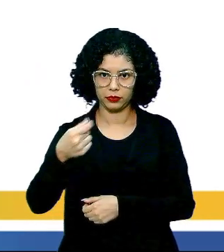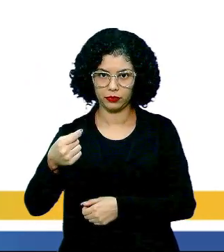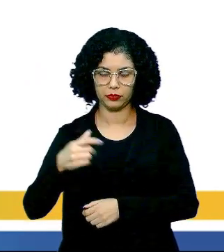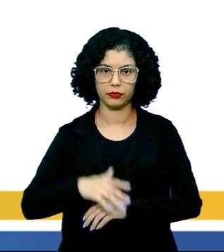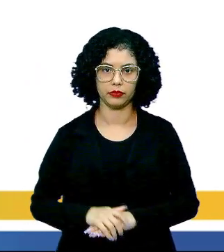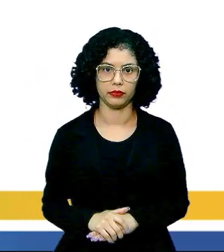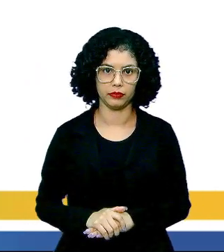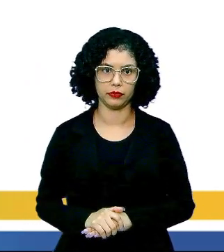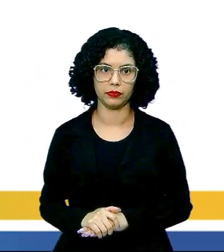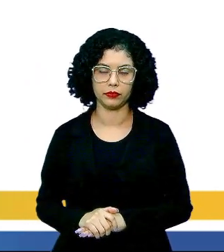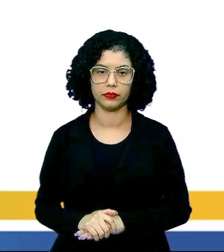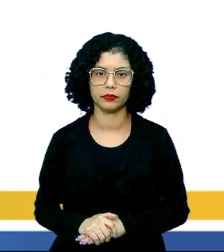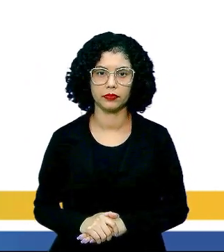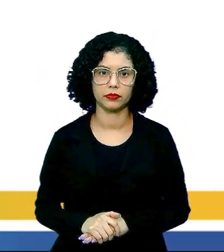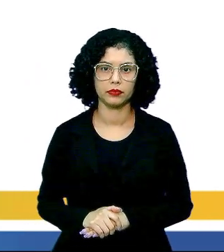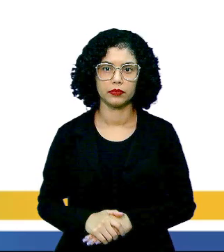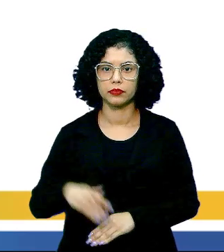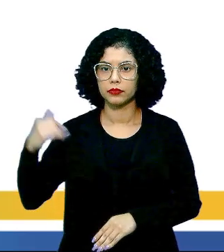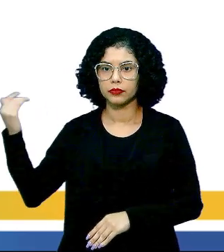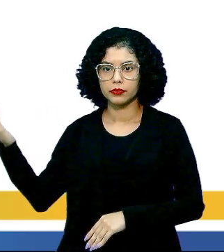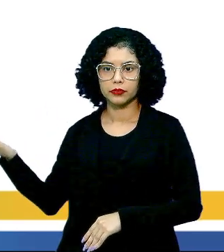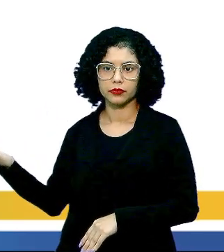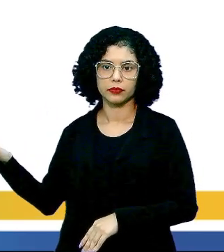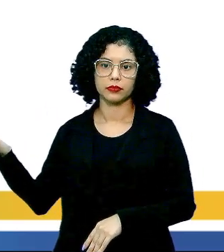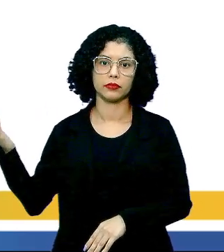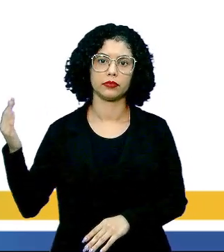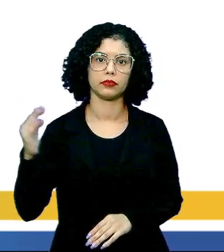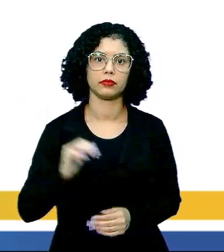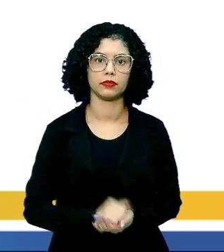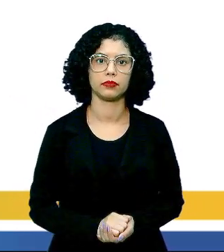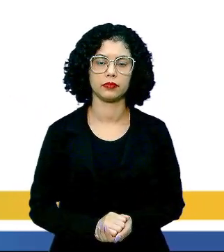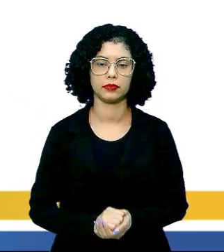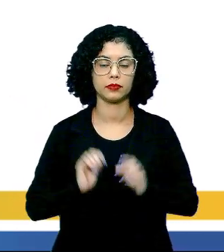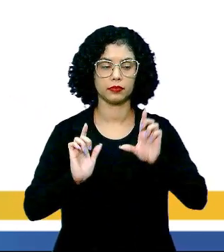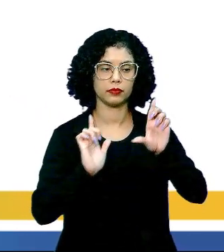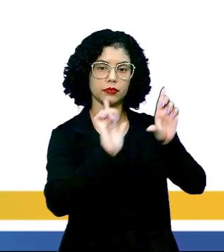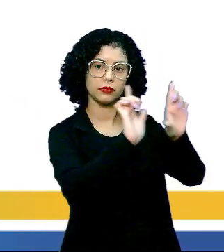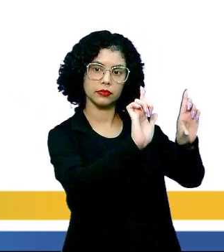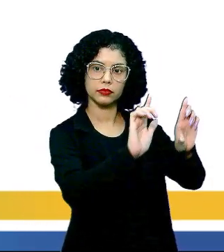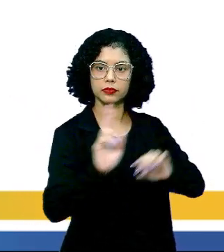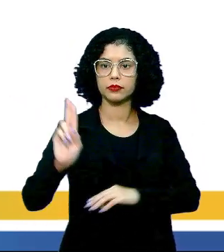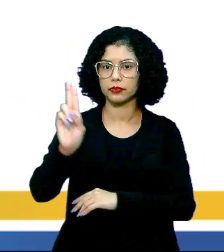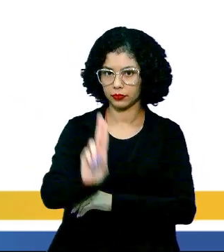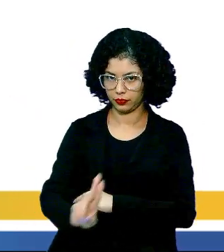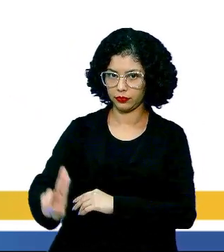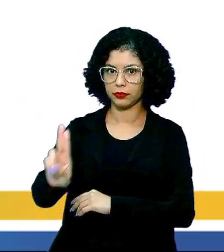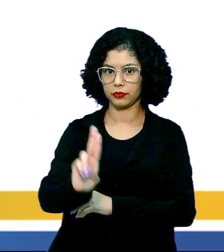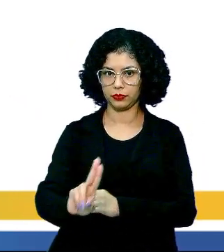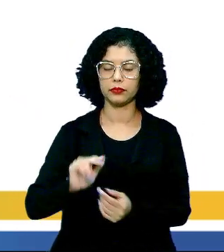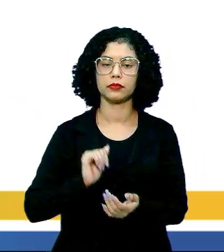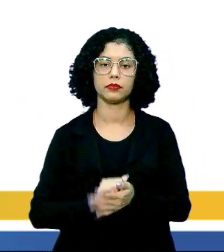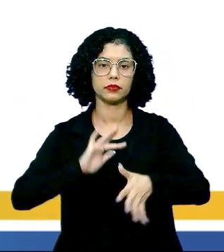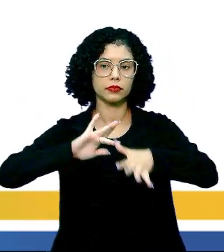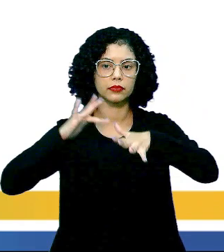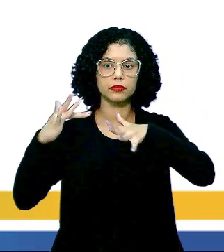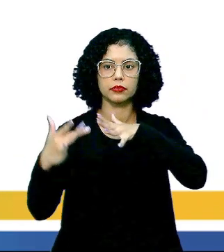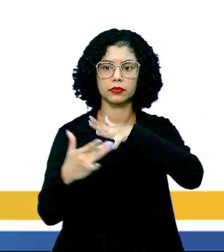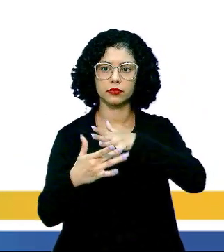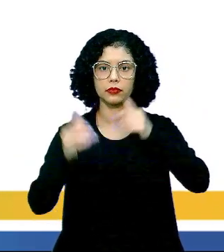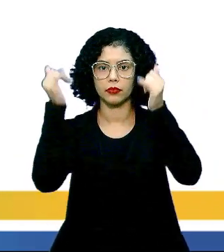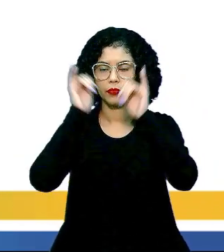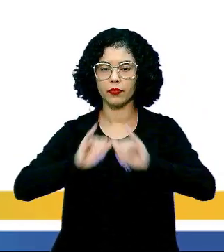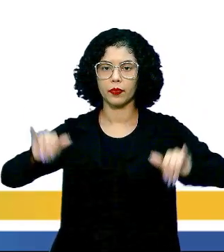de 2020. Nós temos aí, um banner, né, que é utilizado nas redes sociais